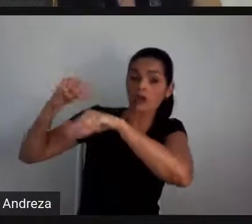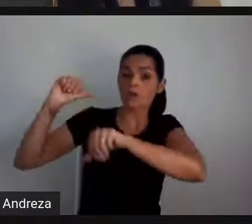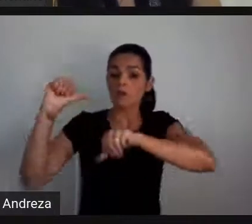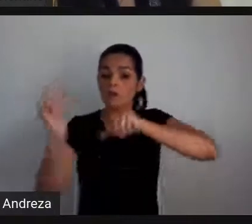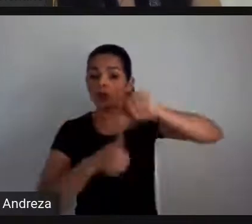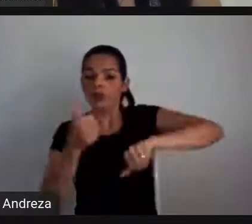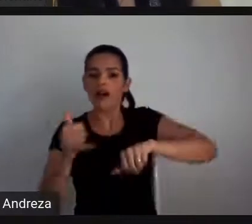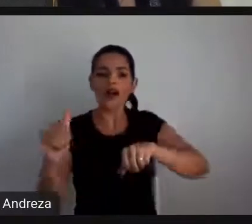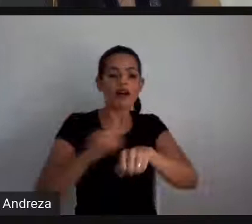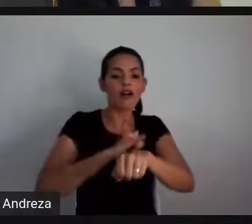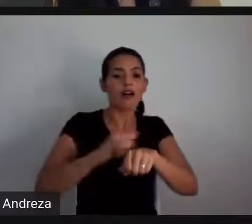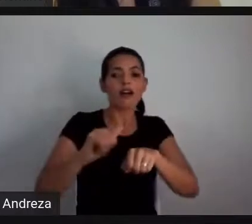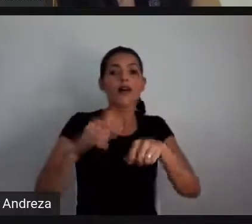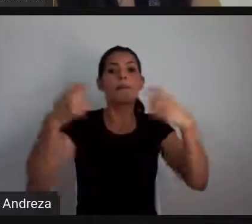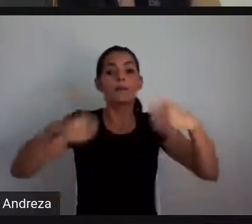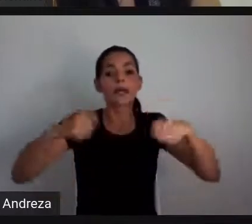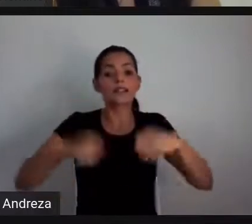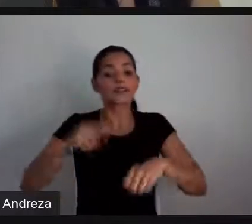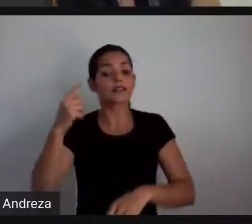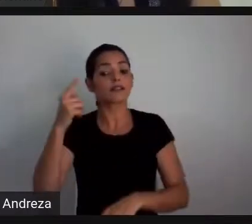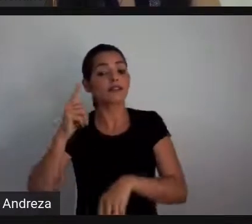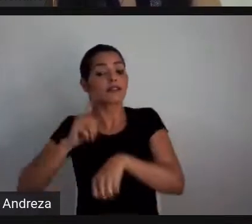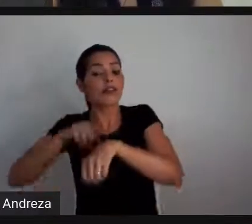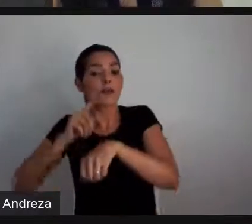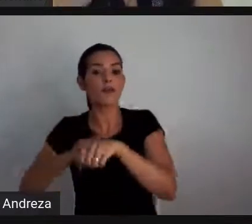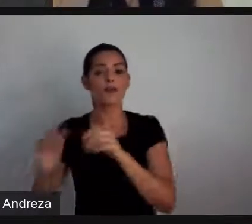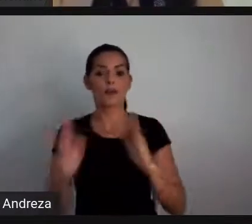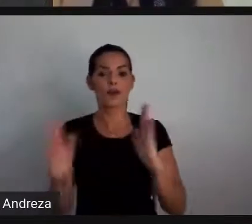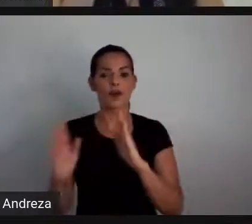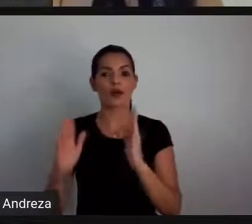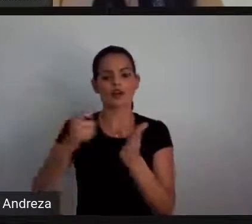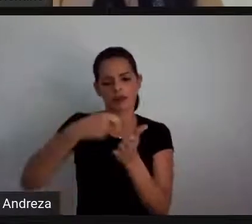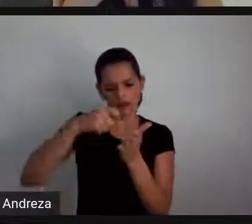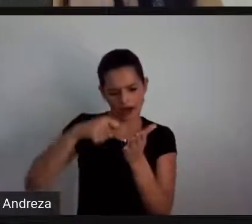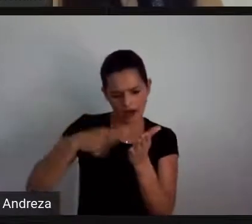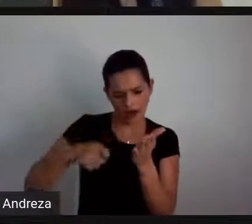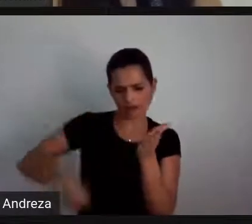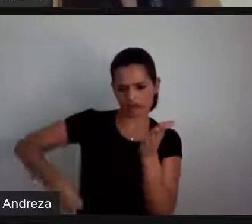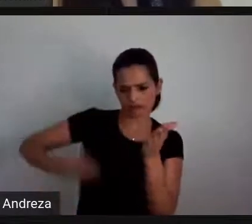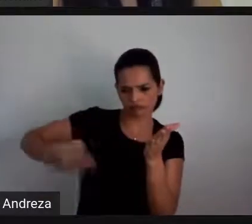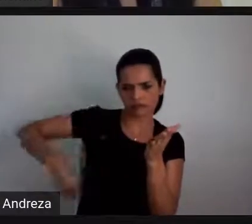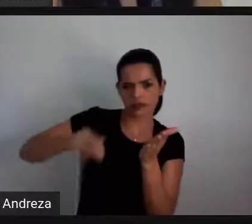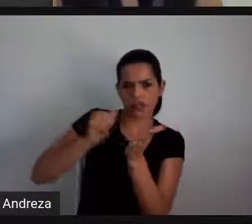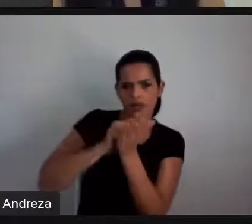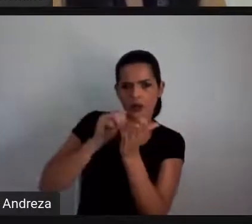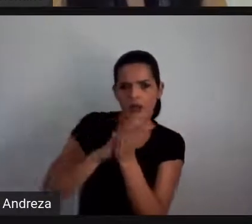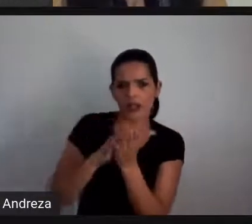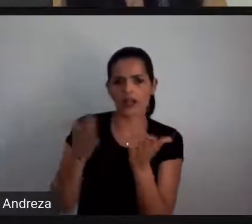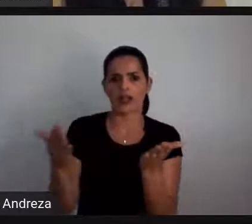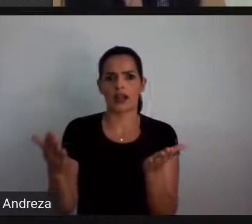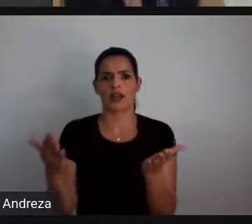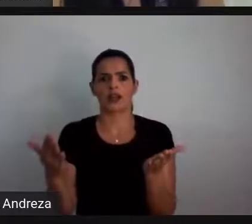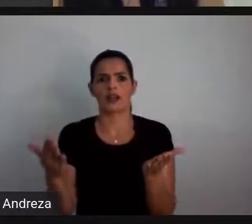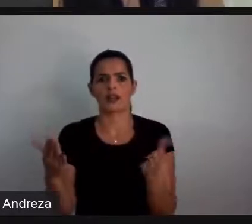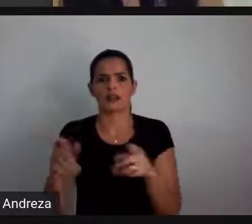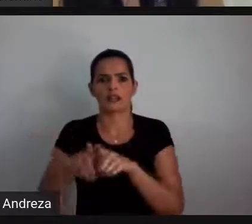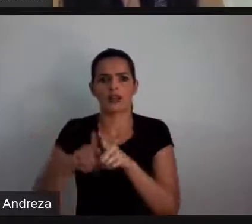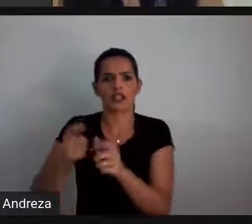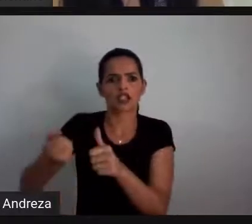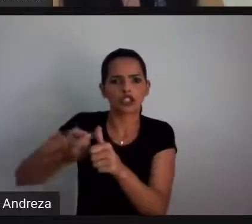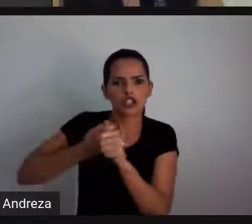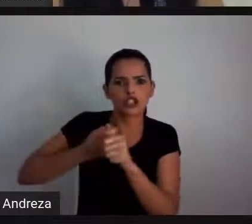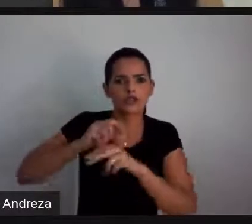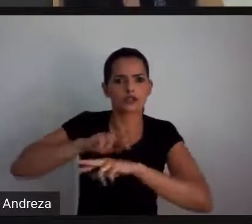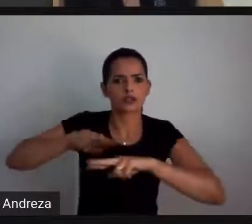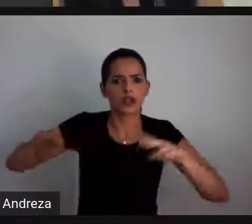o paradigma, ela precisa dedicar tempo. E fazer esse trabalho de anotar os gastos, de anotar os bens, anotar as dívidas, isso tudo leva tempo.